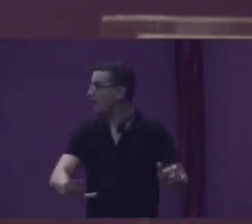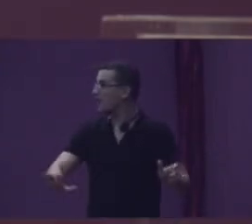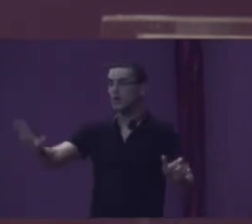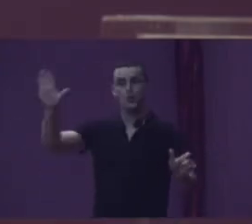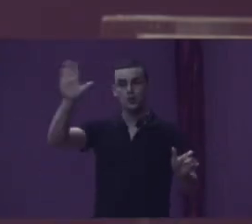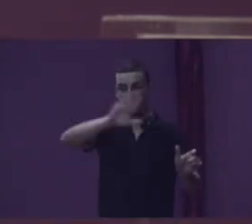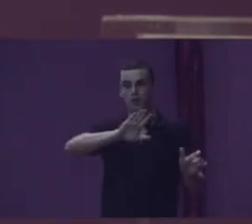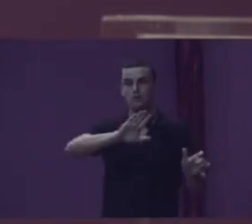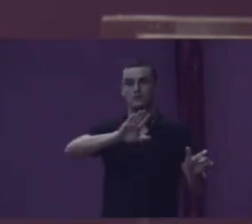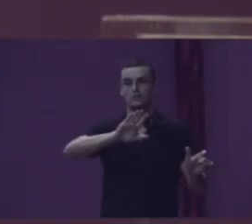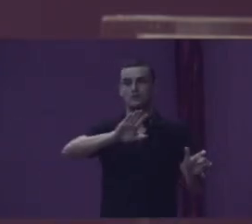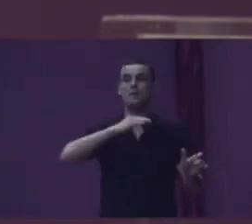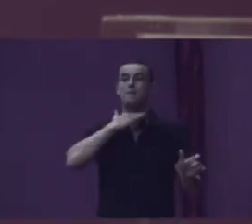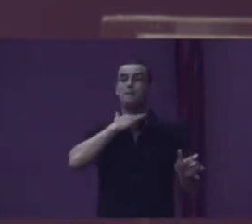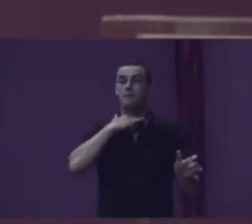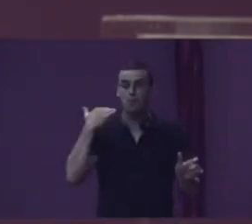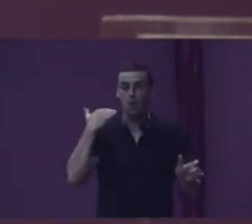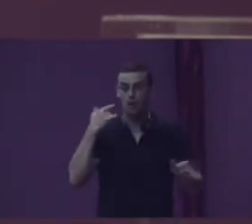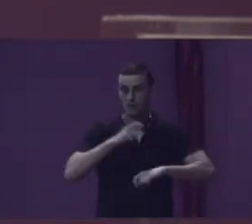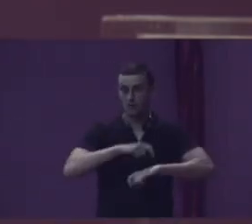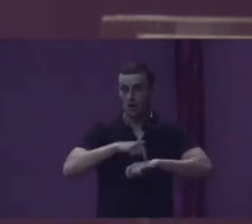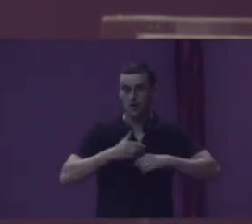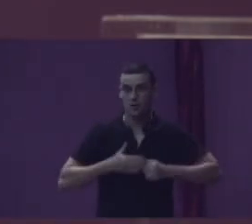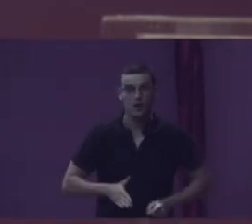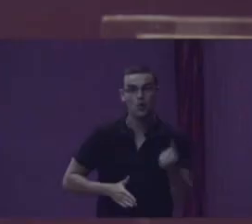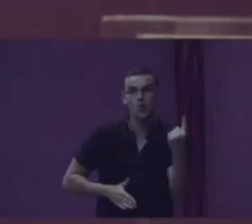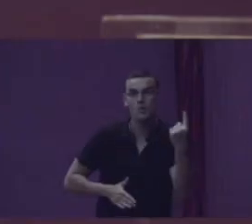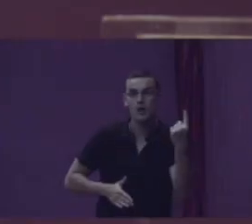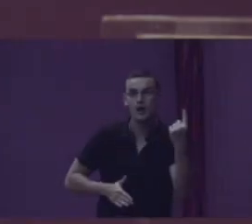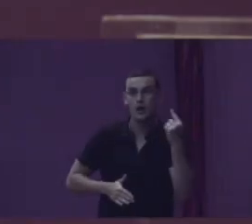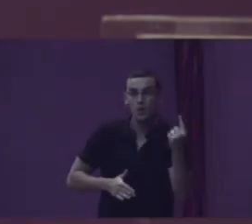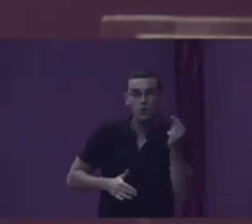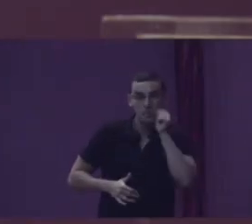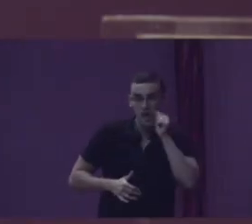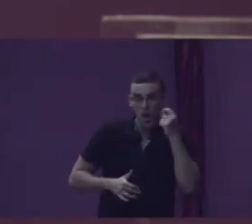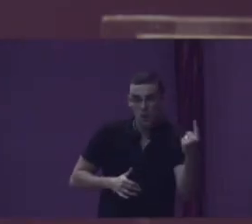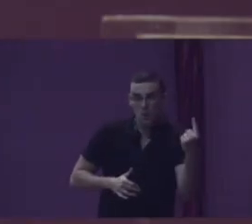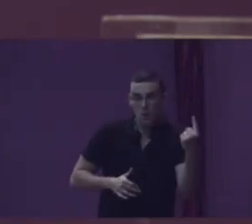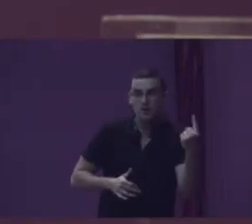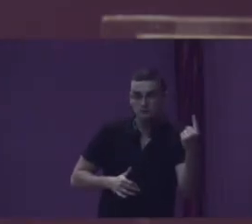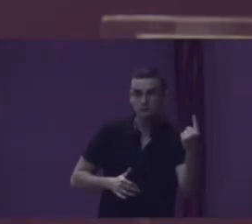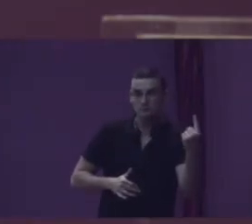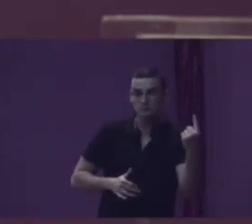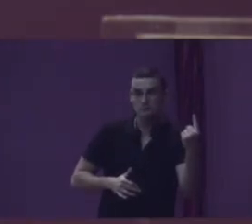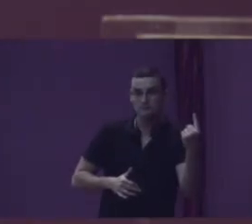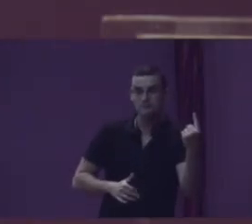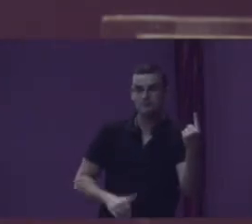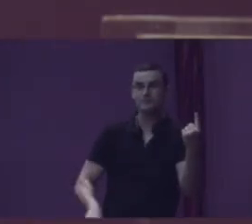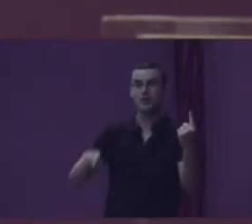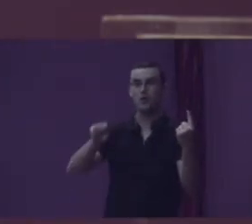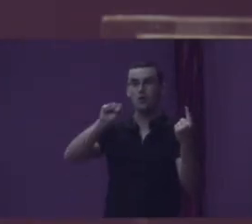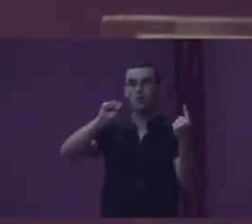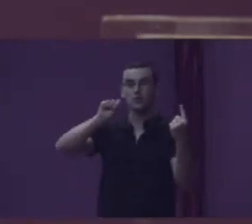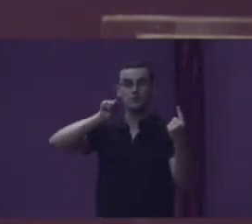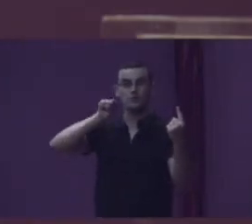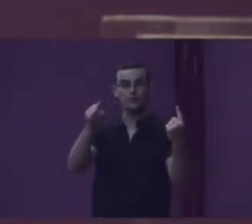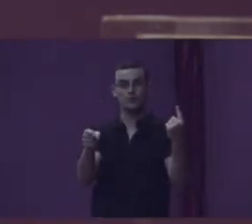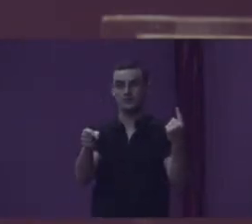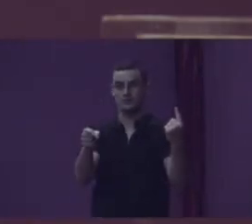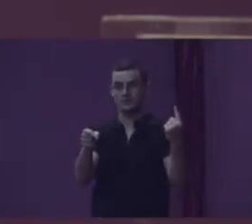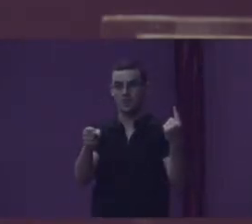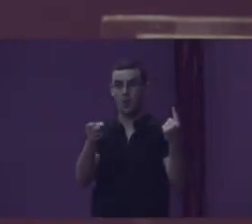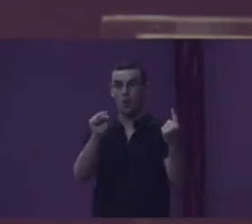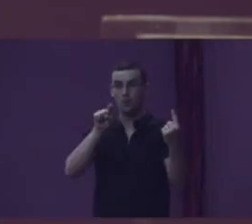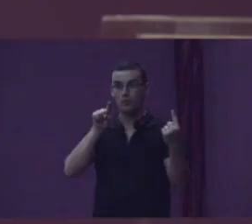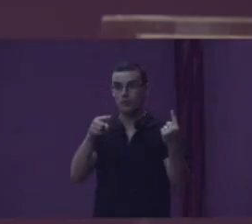morrer na parto, é uma 8 de Sierra Leone, que é uma coisa bastante horrível.